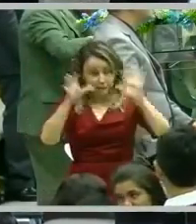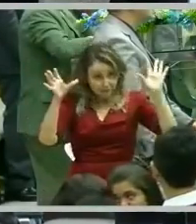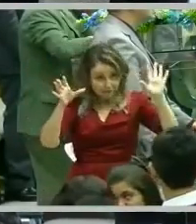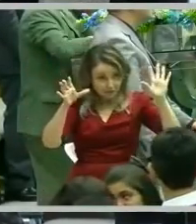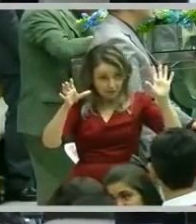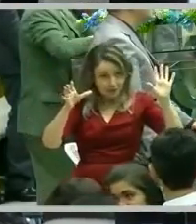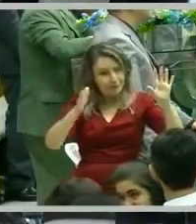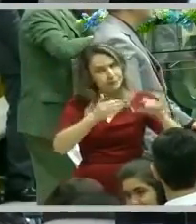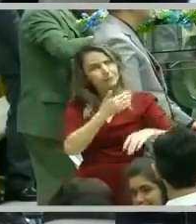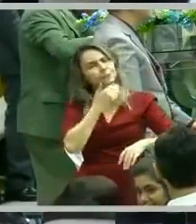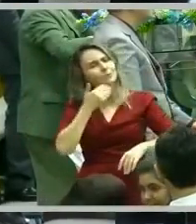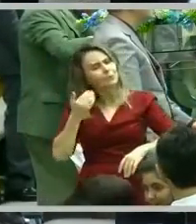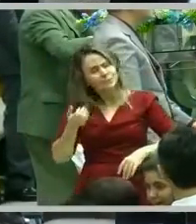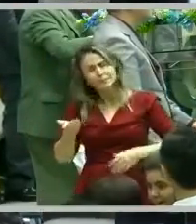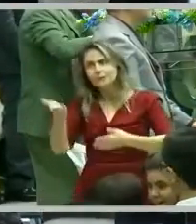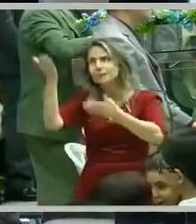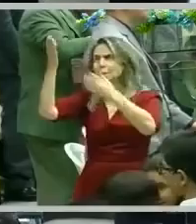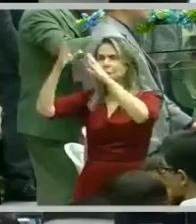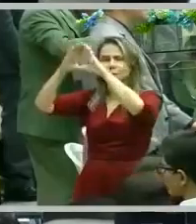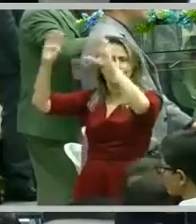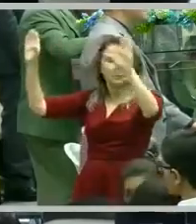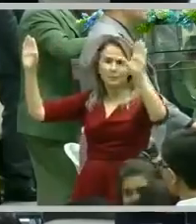para o céu.